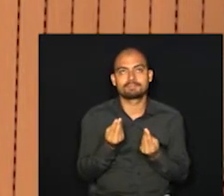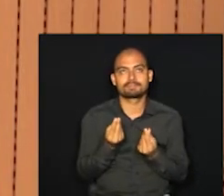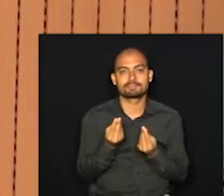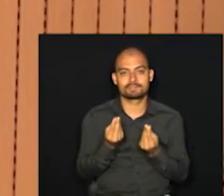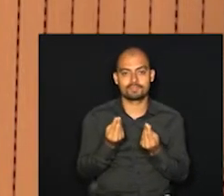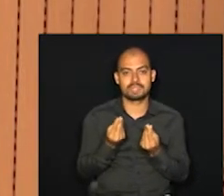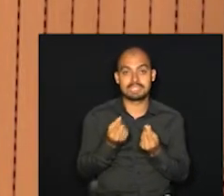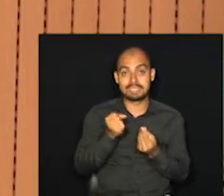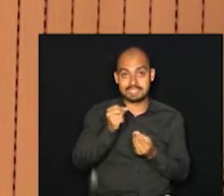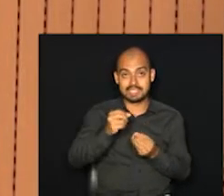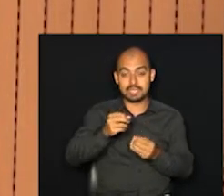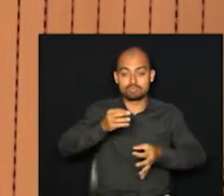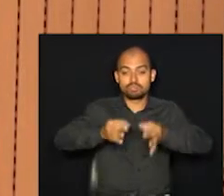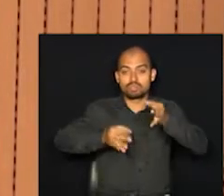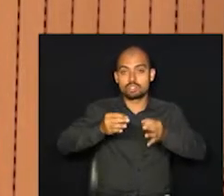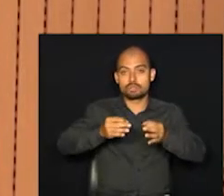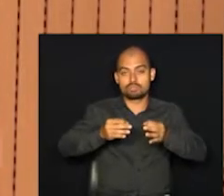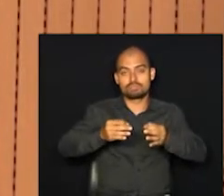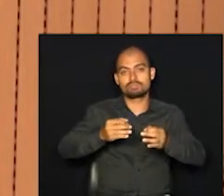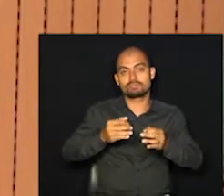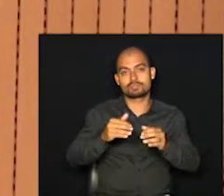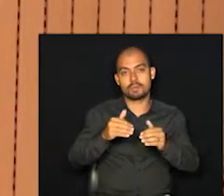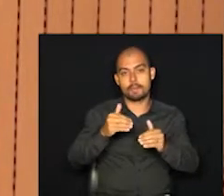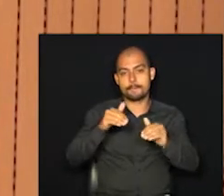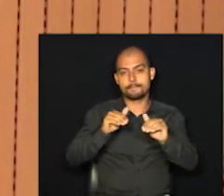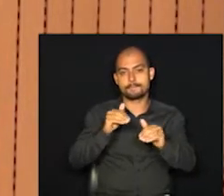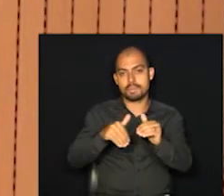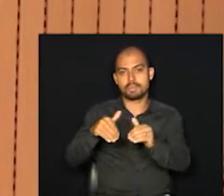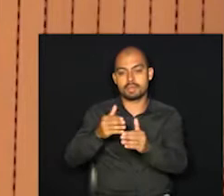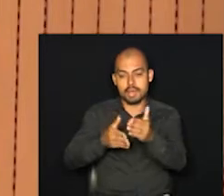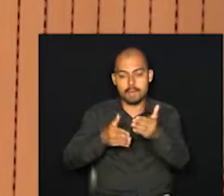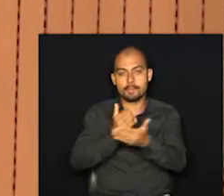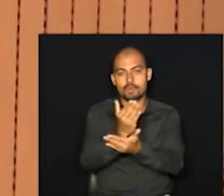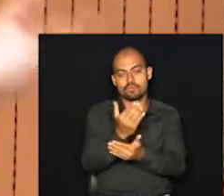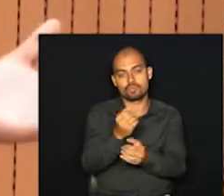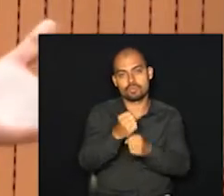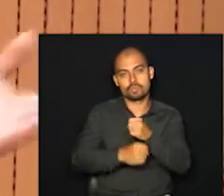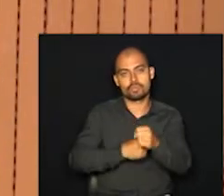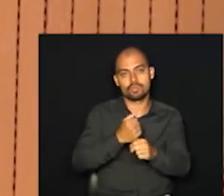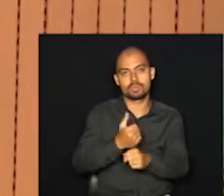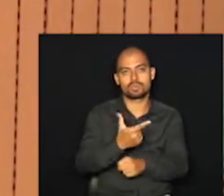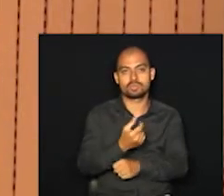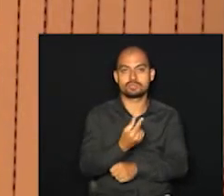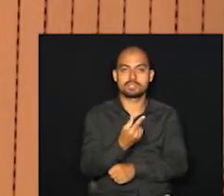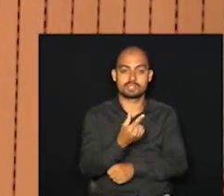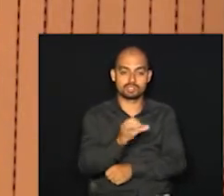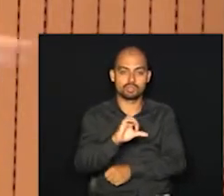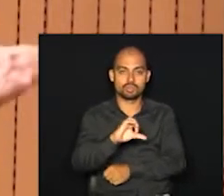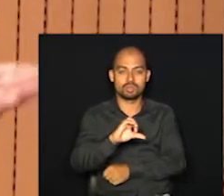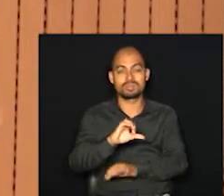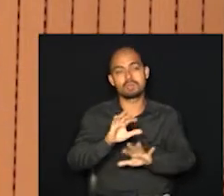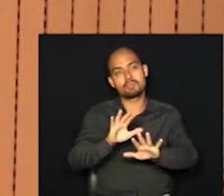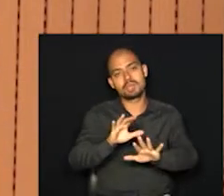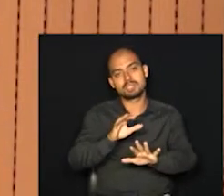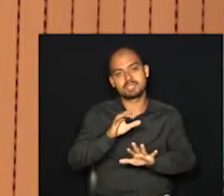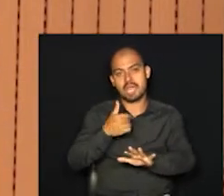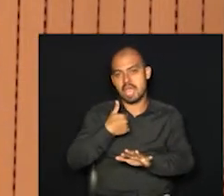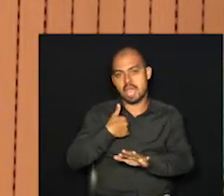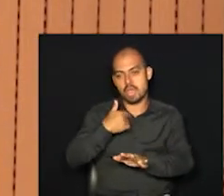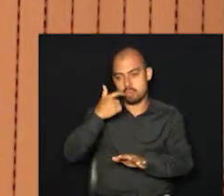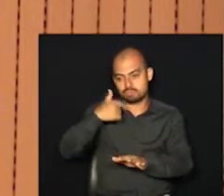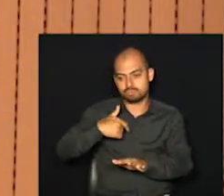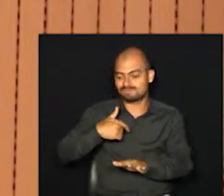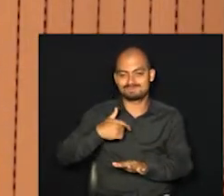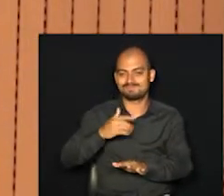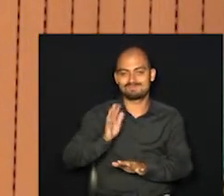o Tribunal de Justiça venha validar o que nós aprovamos em 19. Mas aí, é lógico, já não estaremos, pelo menos eu não estarei mais